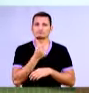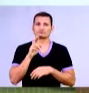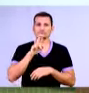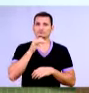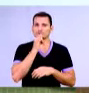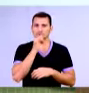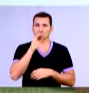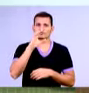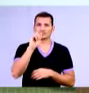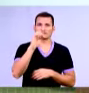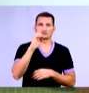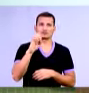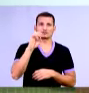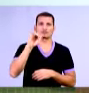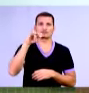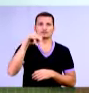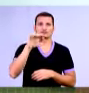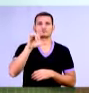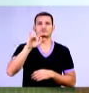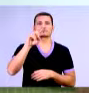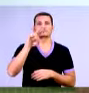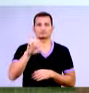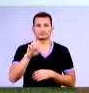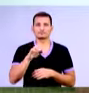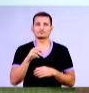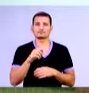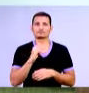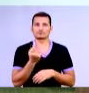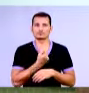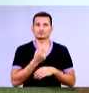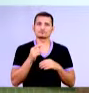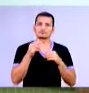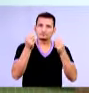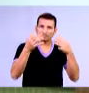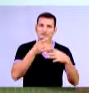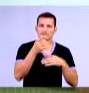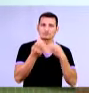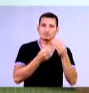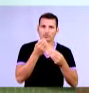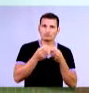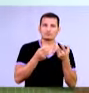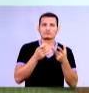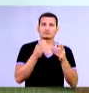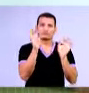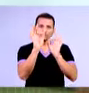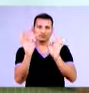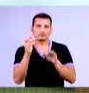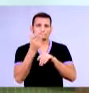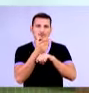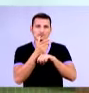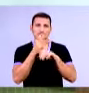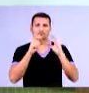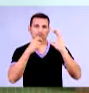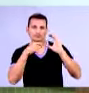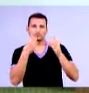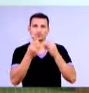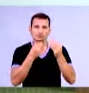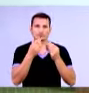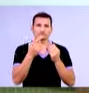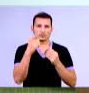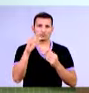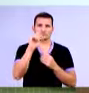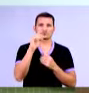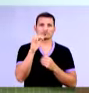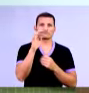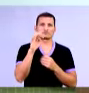exemplo, o KDE Live, nós vamos comentar sobre a linha do tempo, para que você monte, para que você edite seus vídeos. Outros softwares proprietários também trabalham